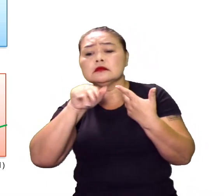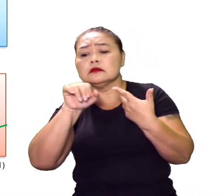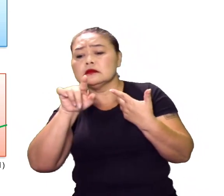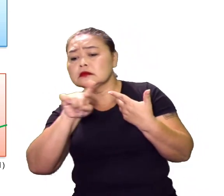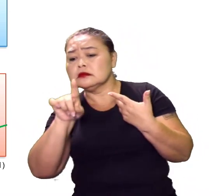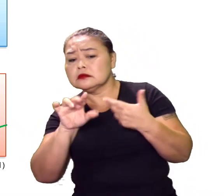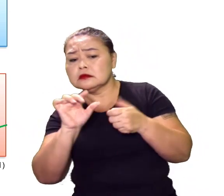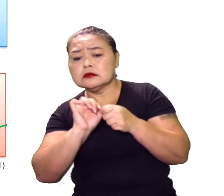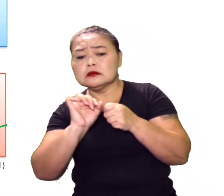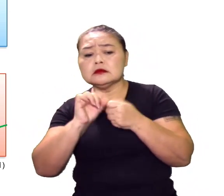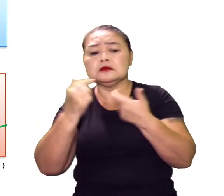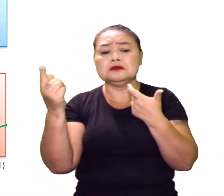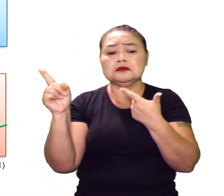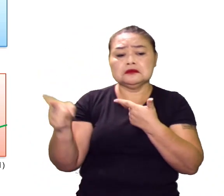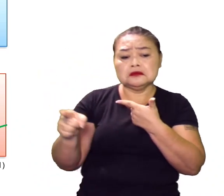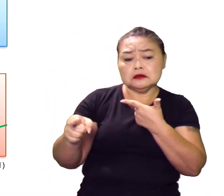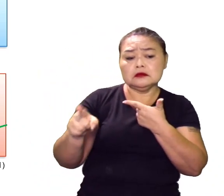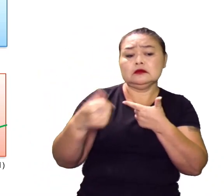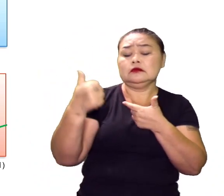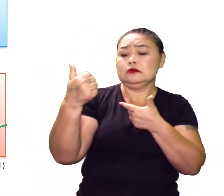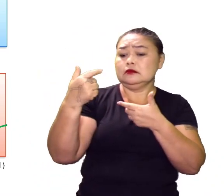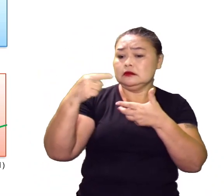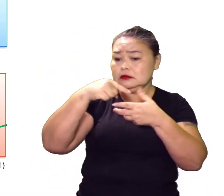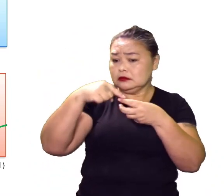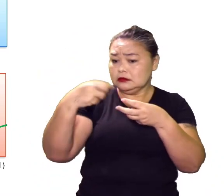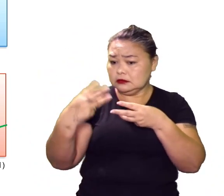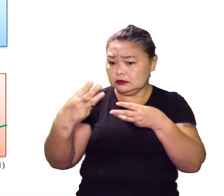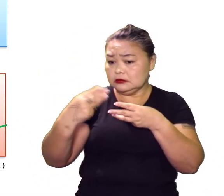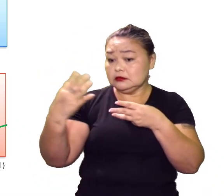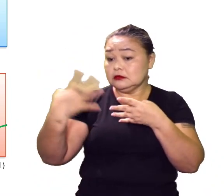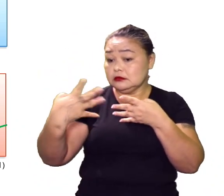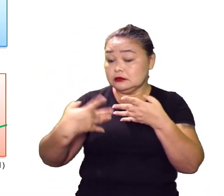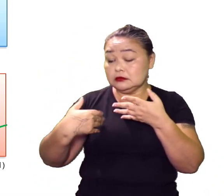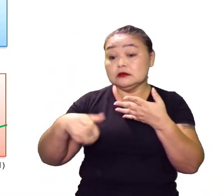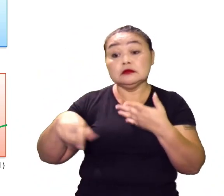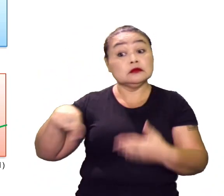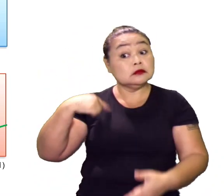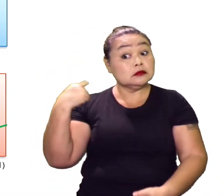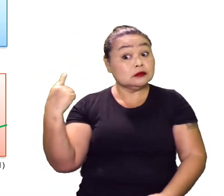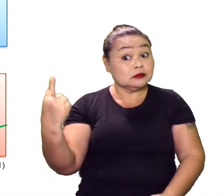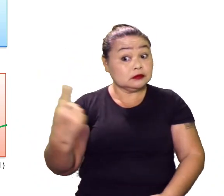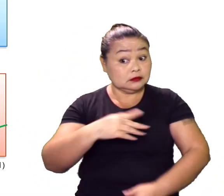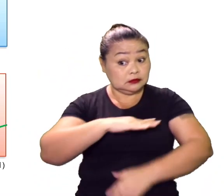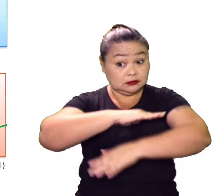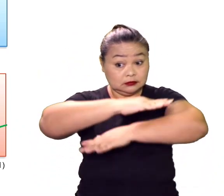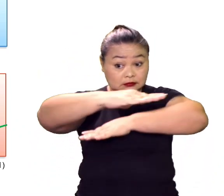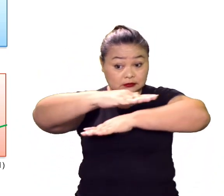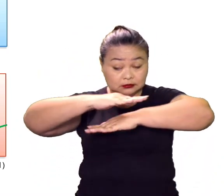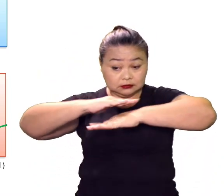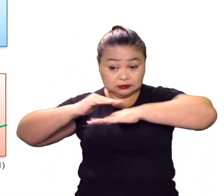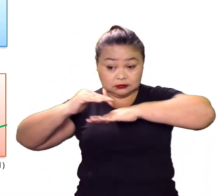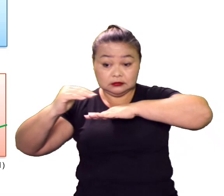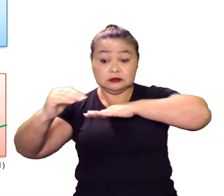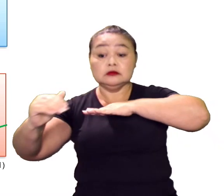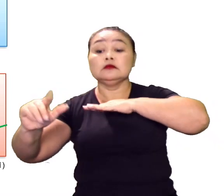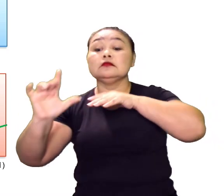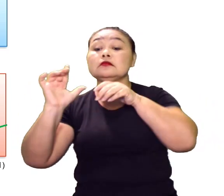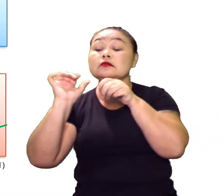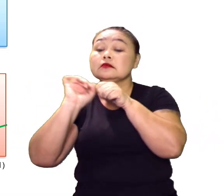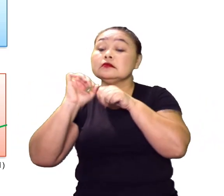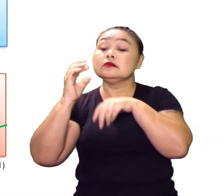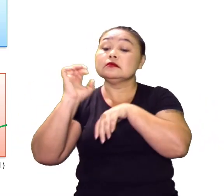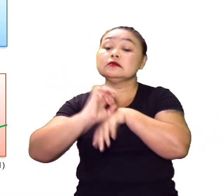sedimentos, terciário e quaternário. Isso quer dizer que a nossa geologia, a geologia do estado de Rondônia, é uma